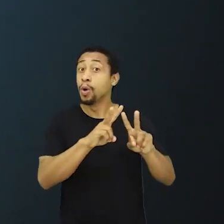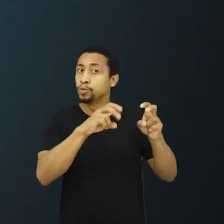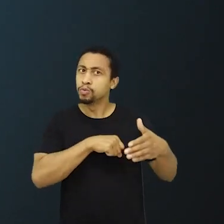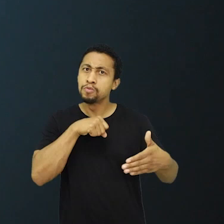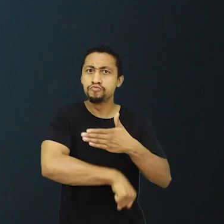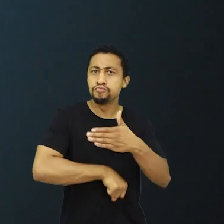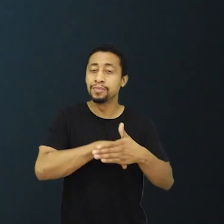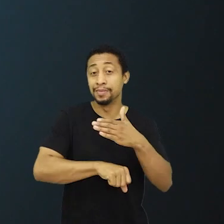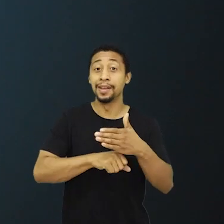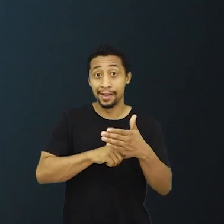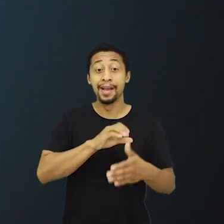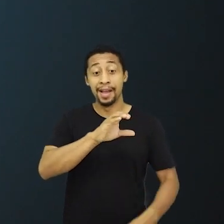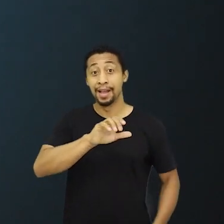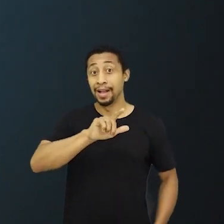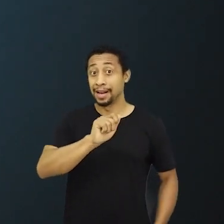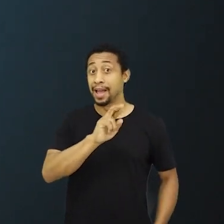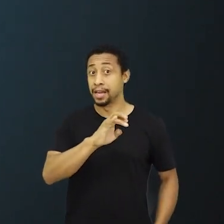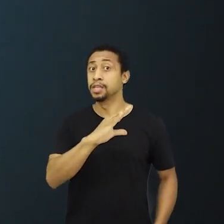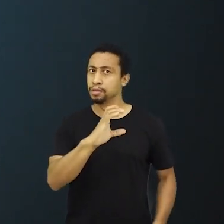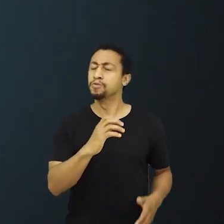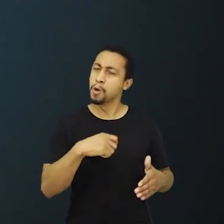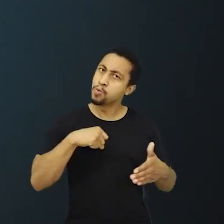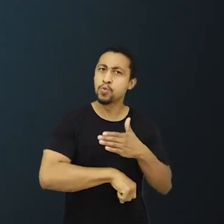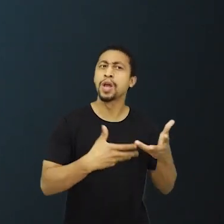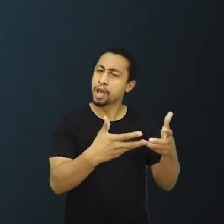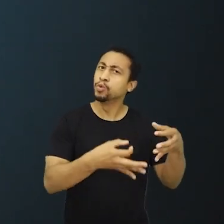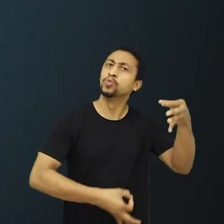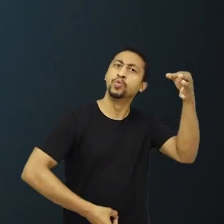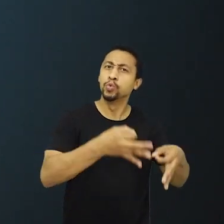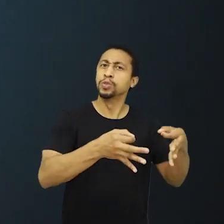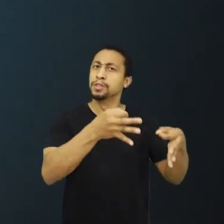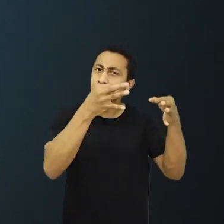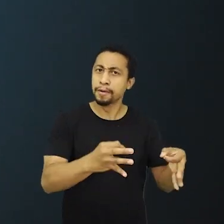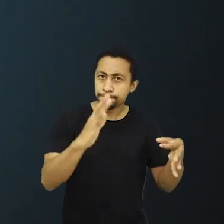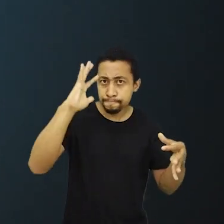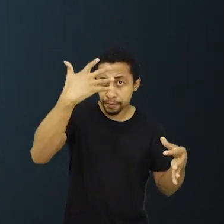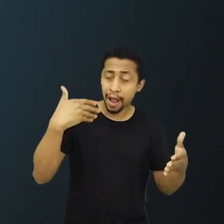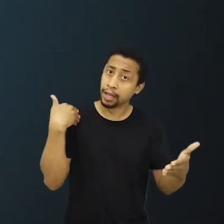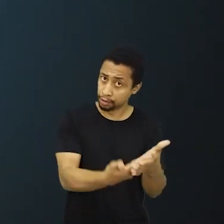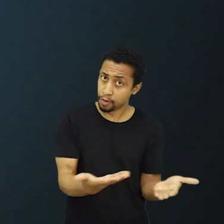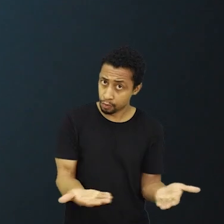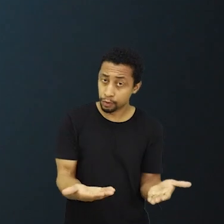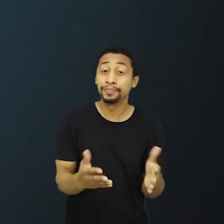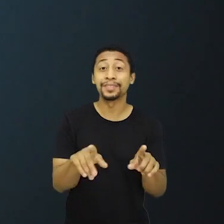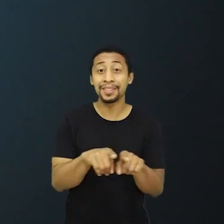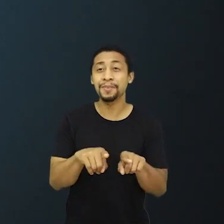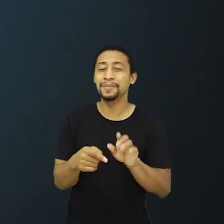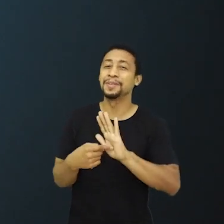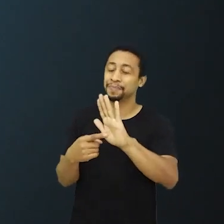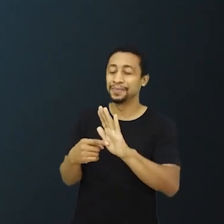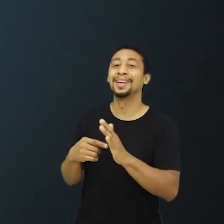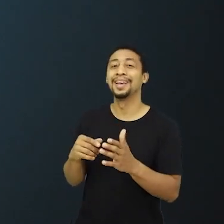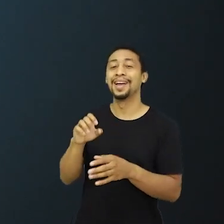que até hoje segue vigente. Tinha uma figura muito importante que não pode deixar de ser citada, que é o Nemércio